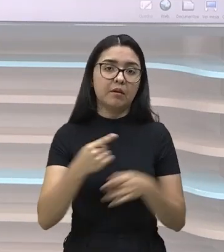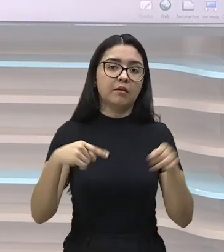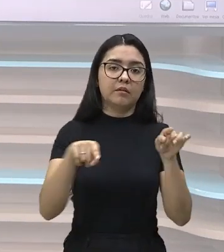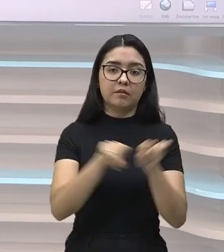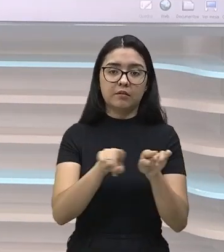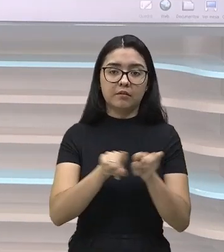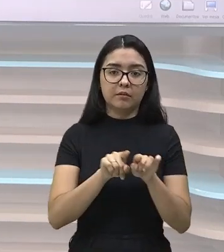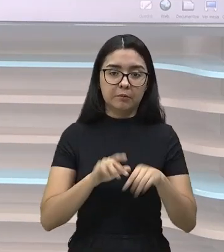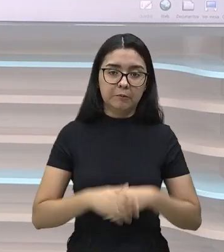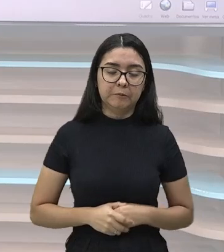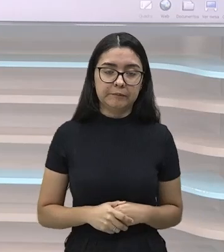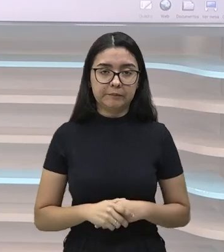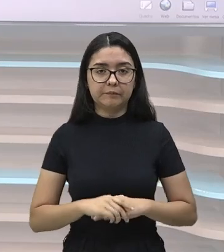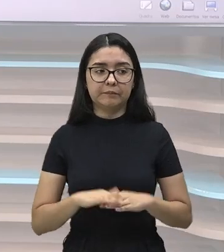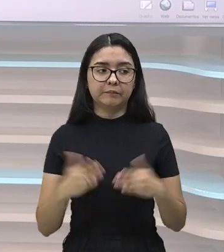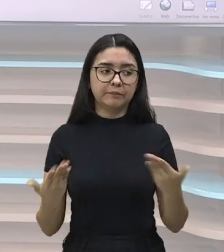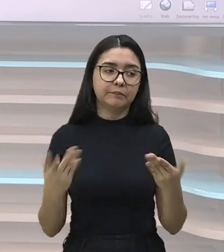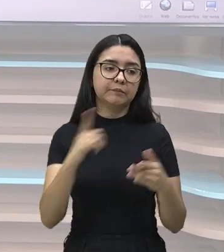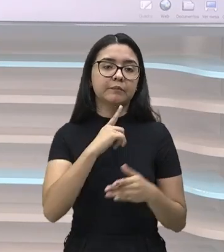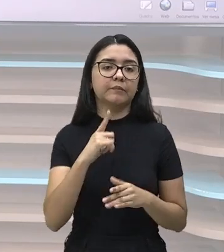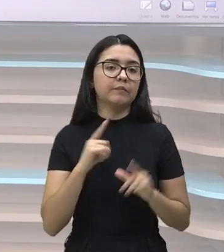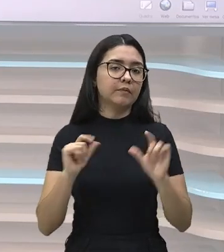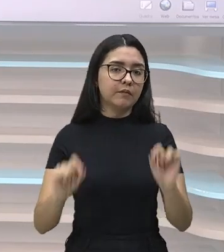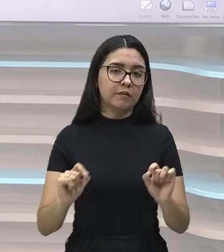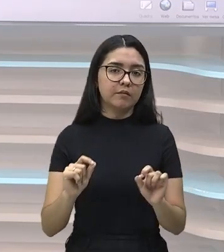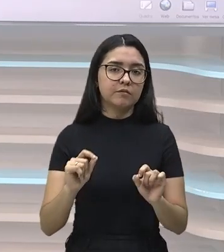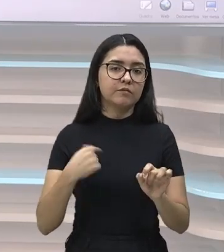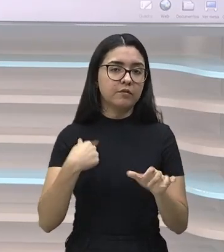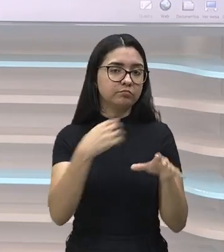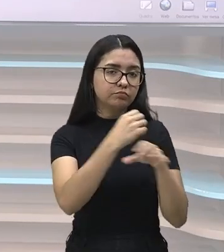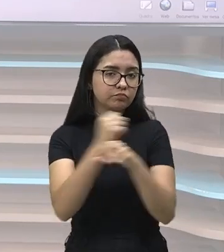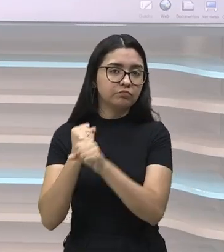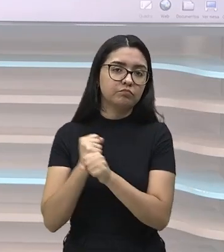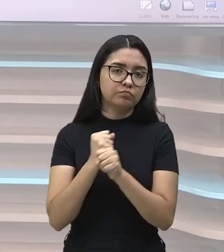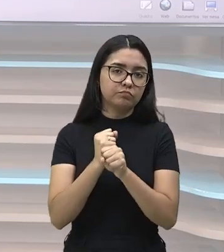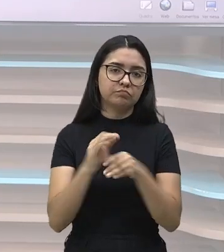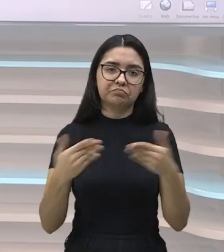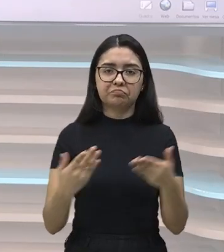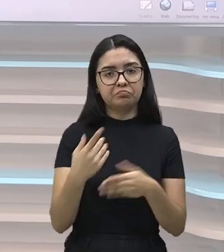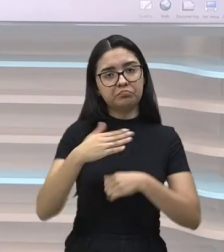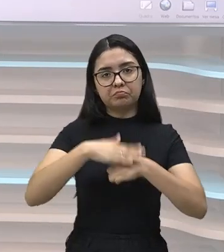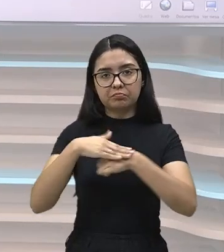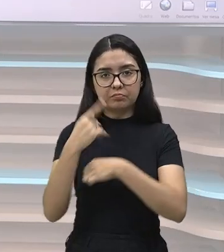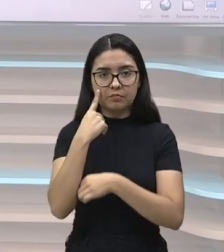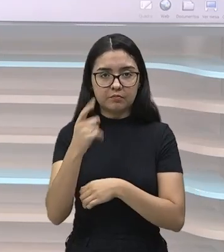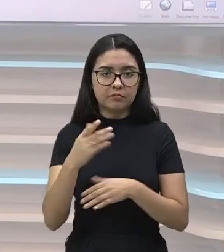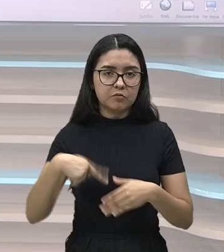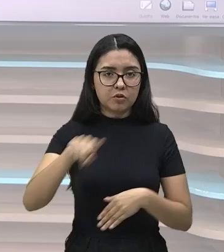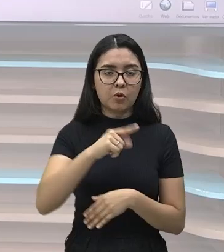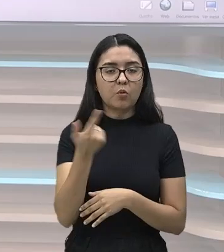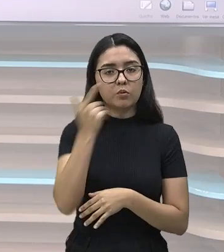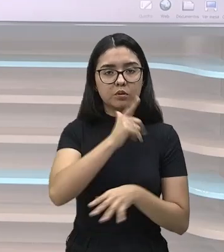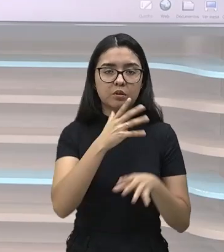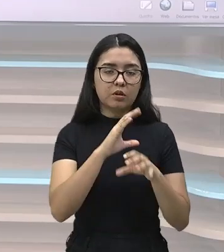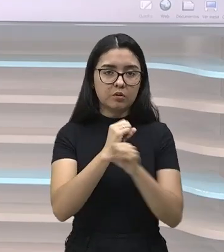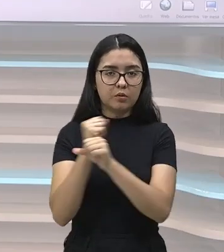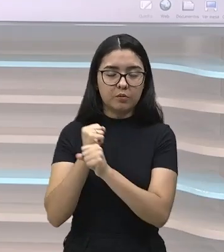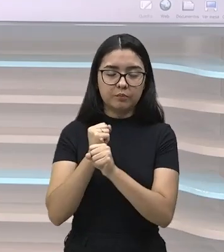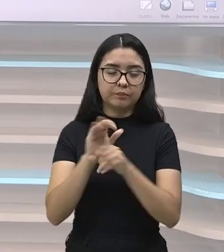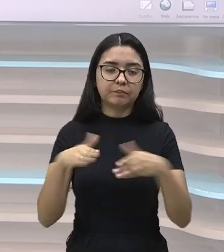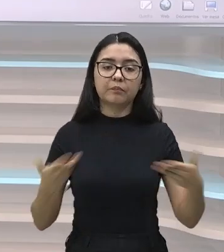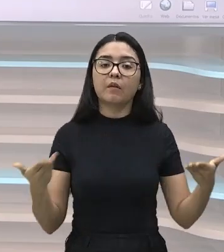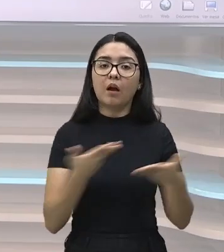um pedaço. E aí você vai trabalhar de forma a que seja mais interessante para você, tá bom? Então agora nós vamos